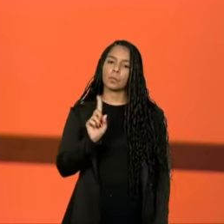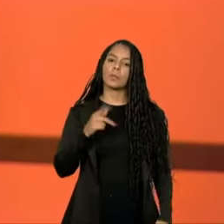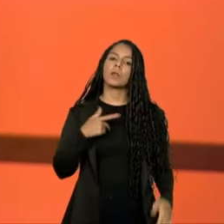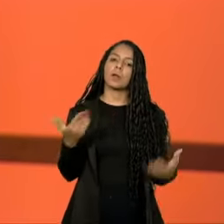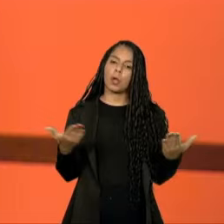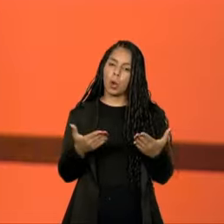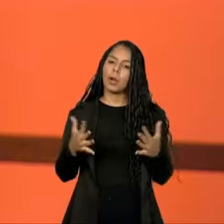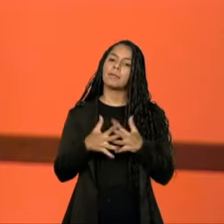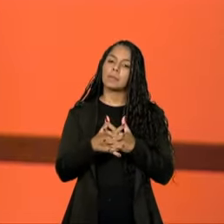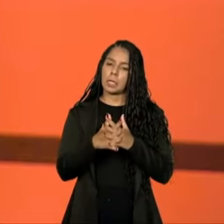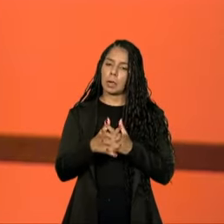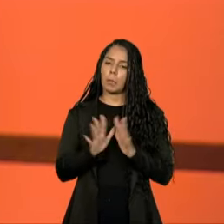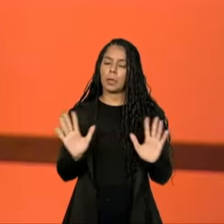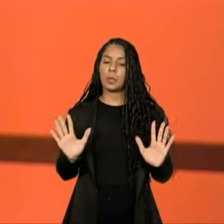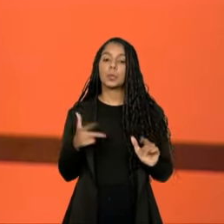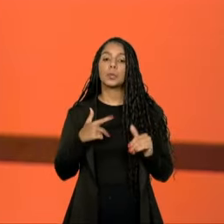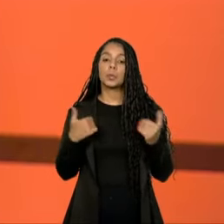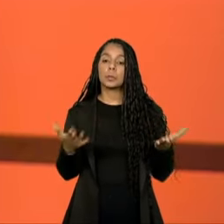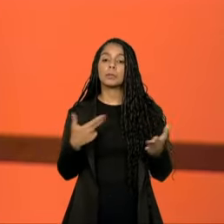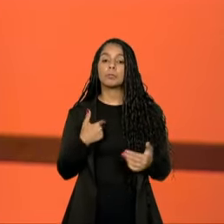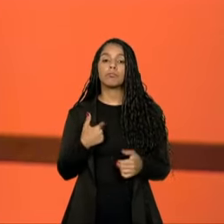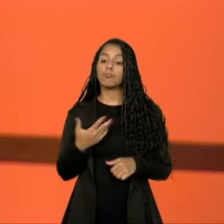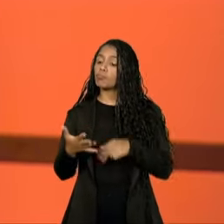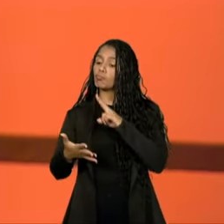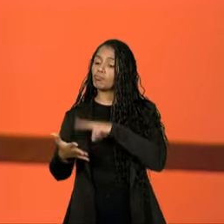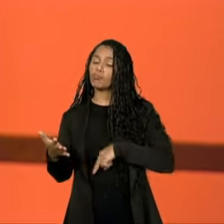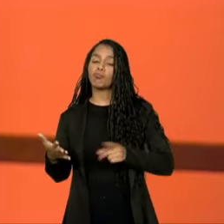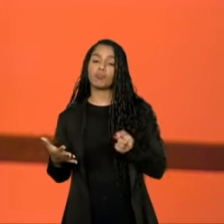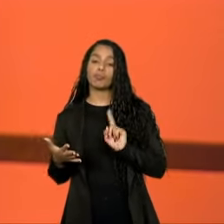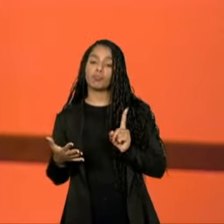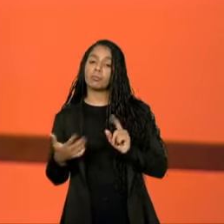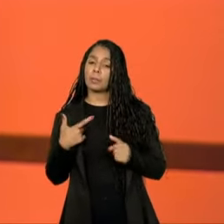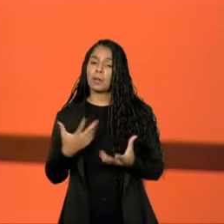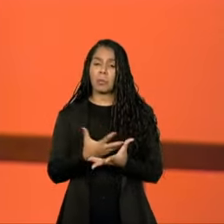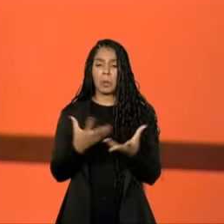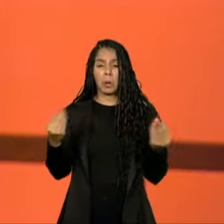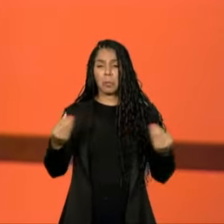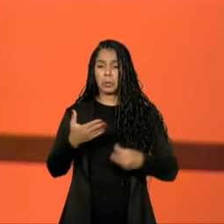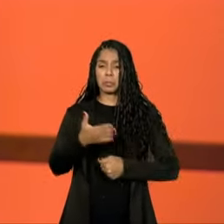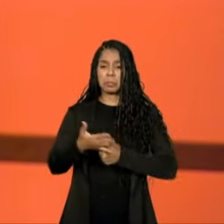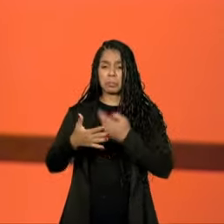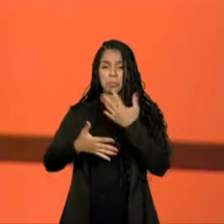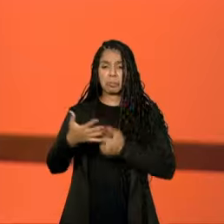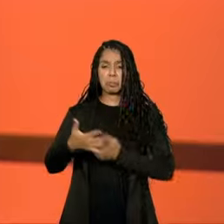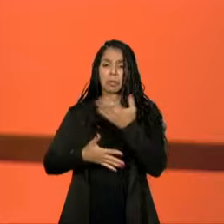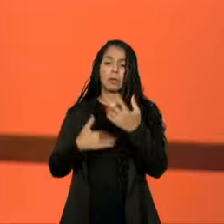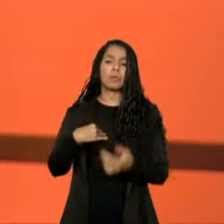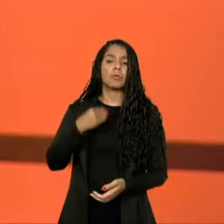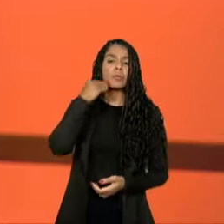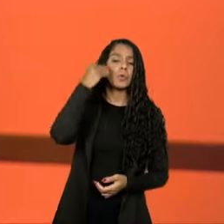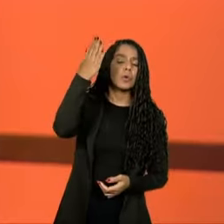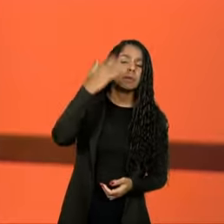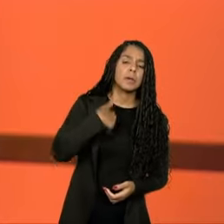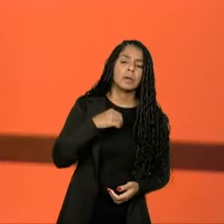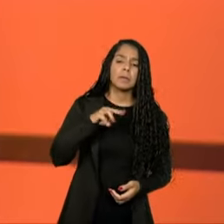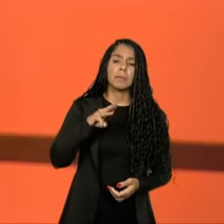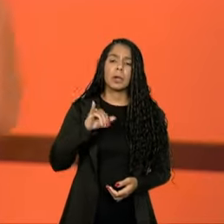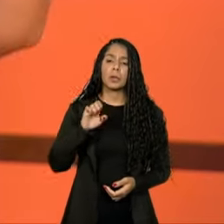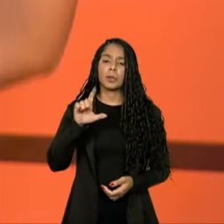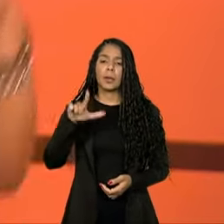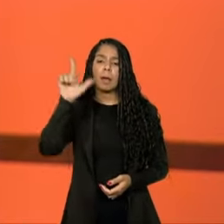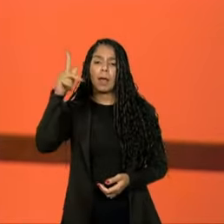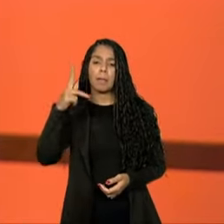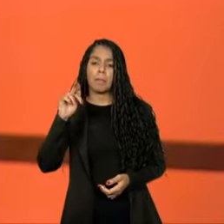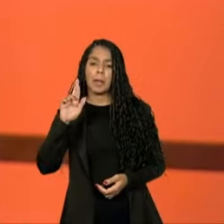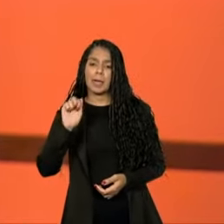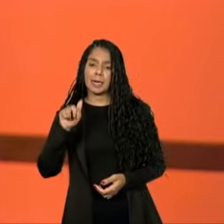já está me atrapalhando. Então, não vou ler mais. E como é muita gente mesmo comentando, eu mando um beijo pro Manuelzinho lá do